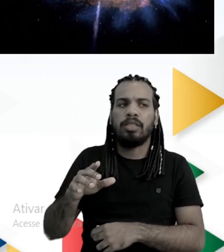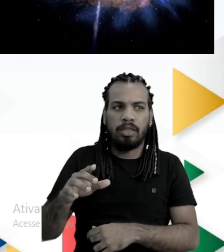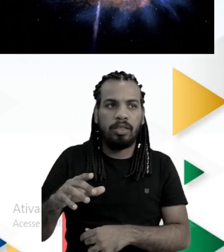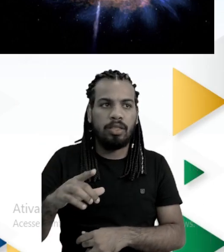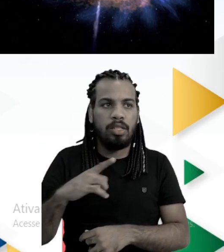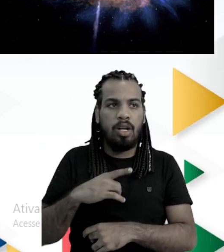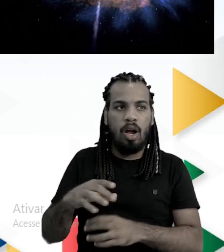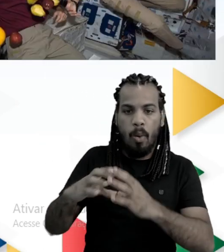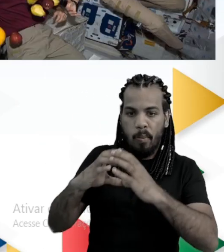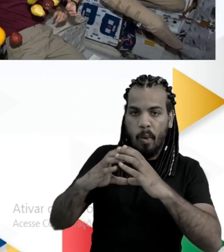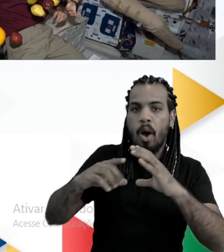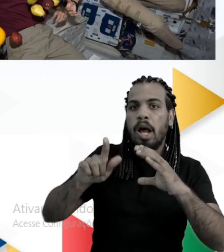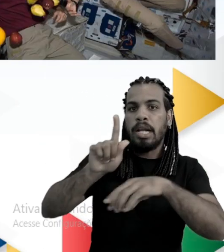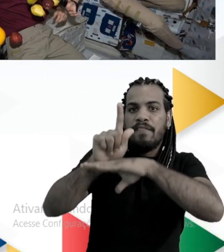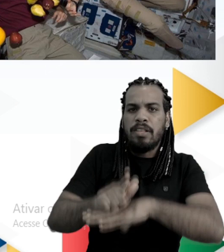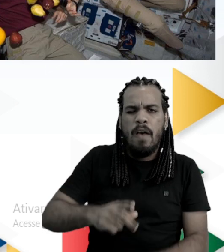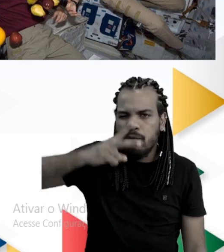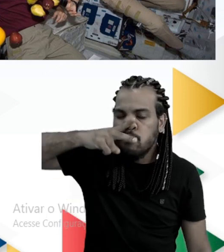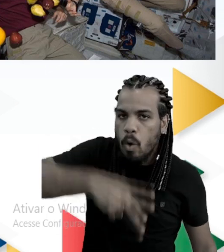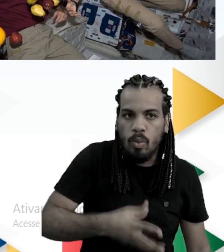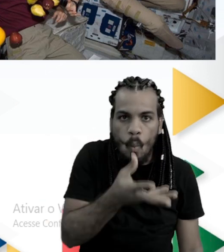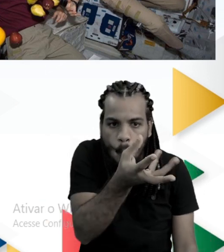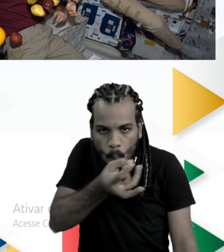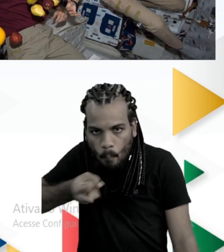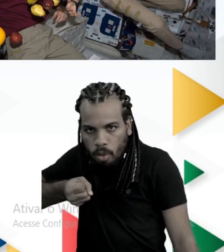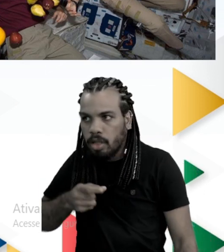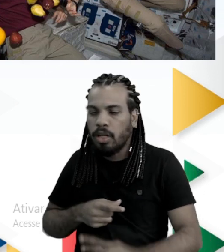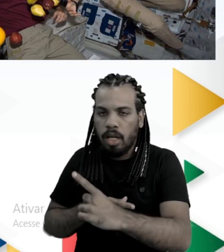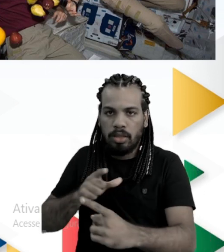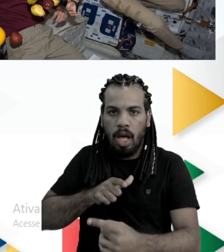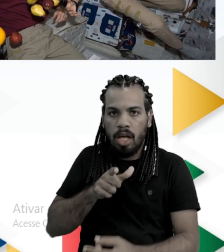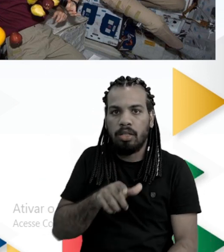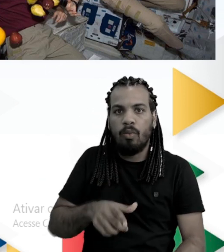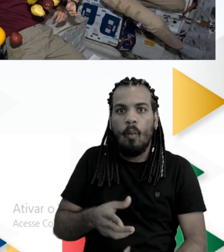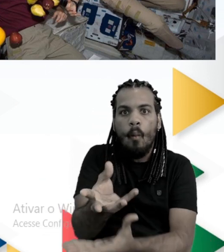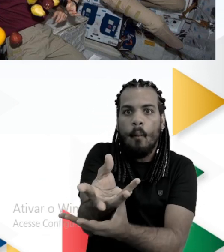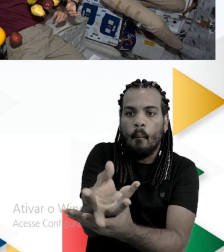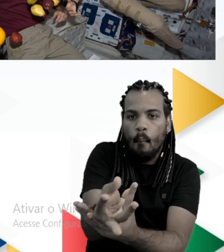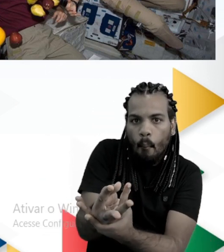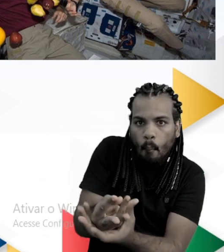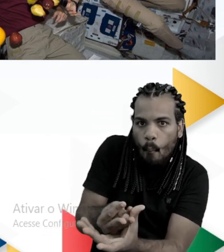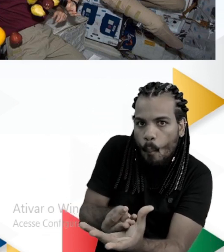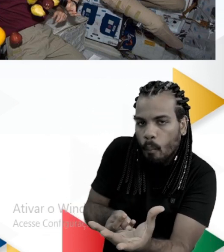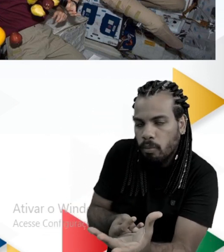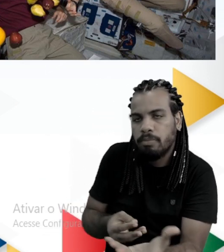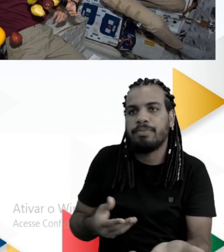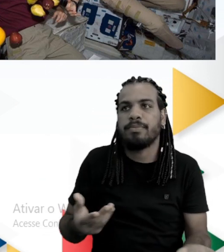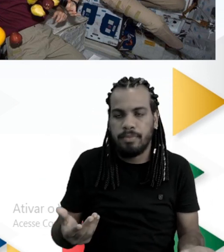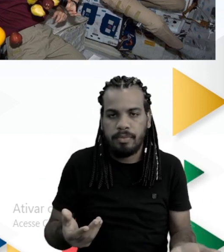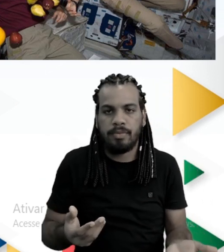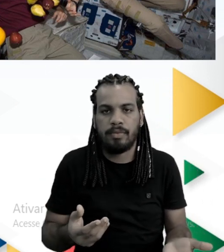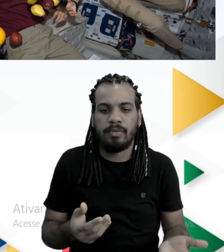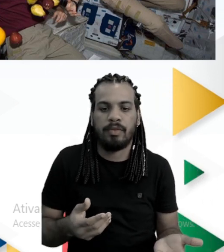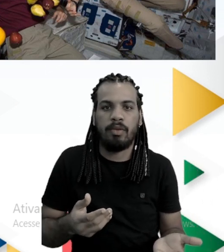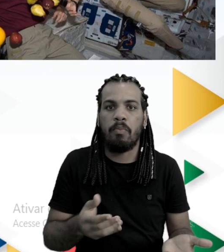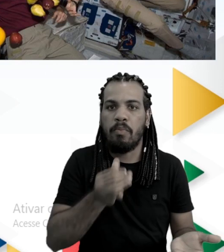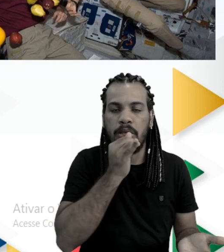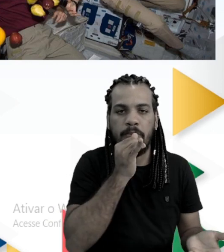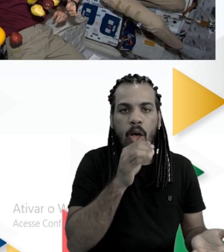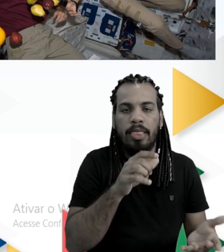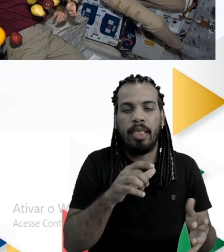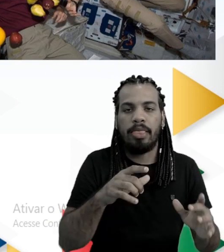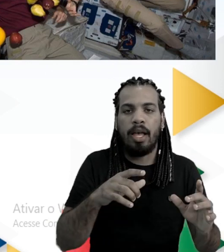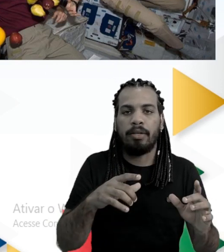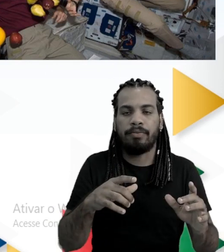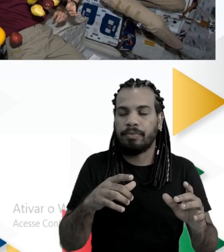força da gravidade muito alta, né? Porque sem a sua gravidade, a Terra, quando se fala da Terra, ela não